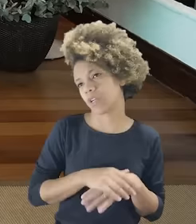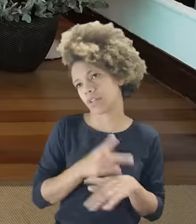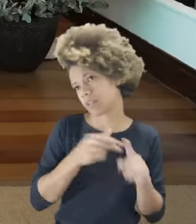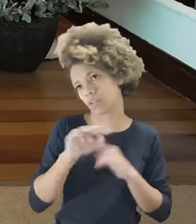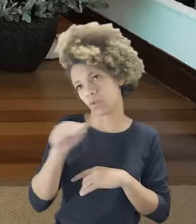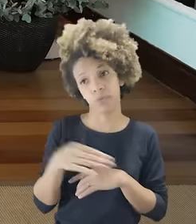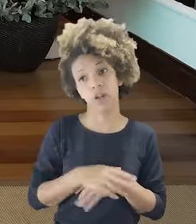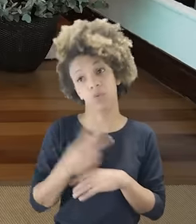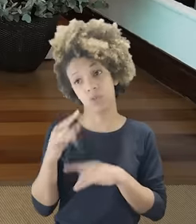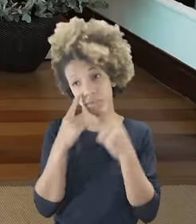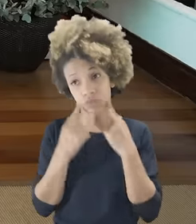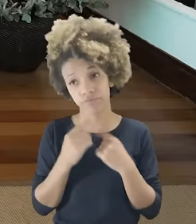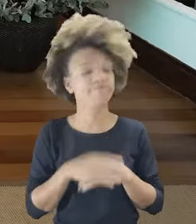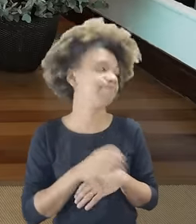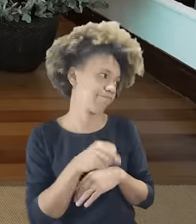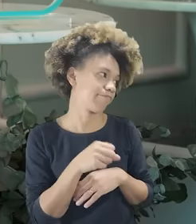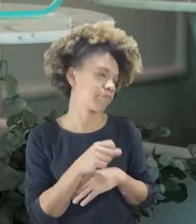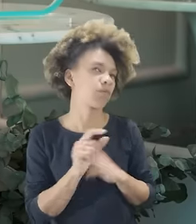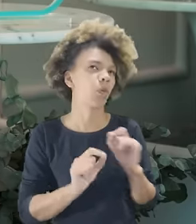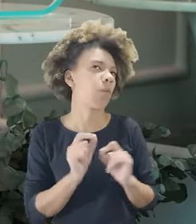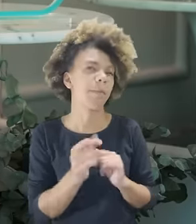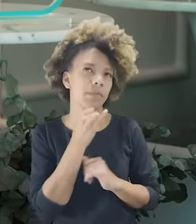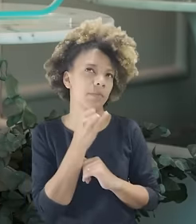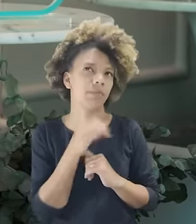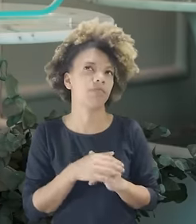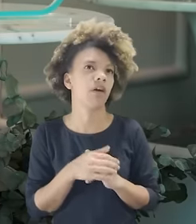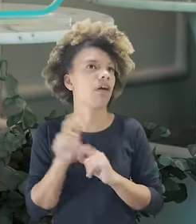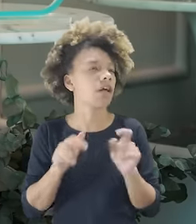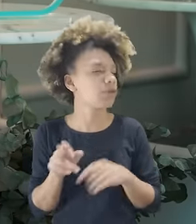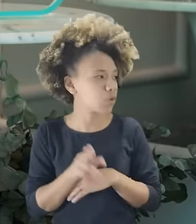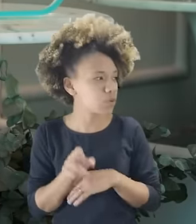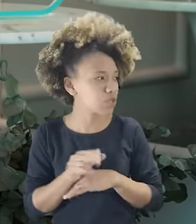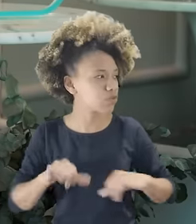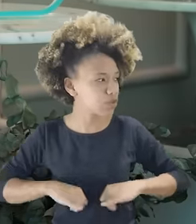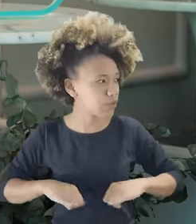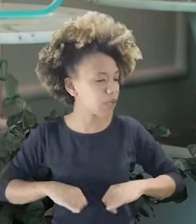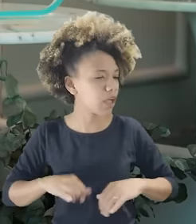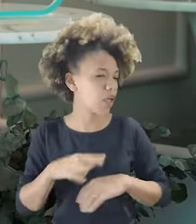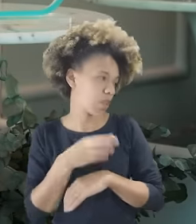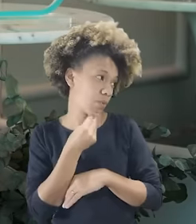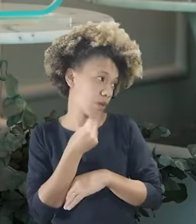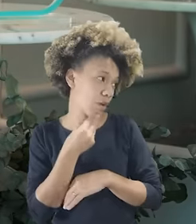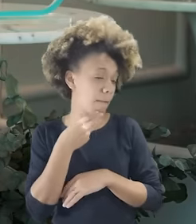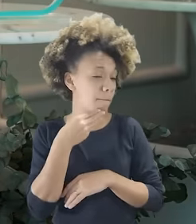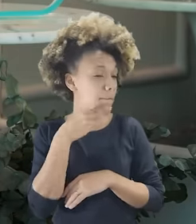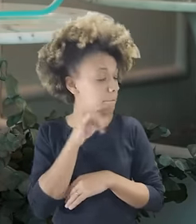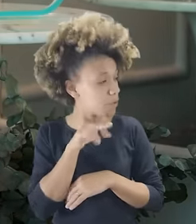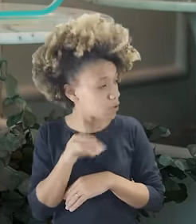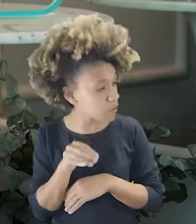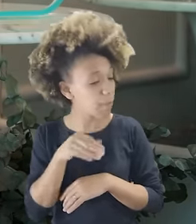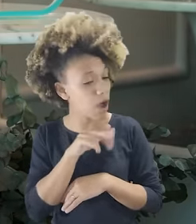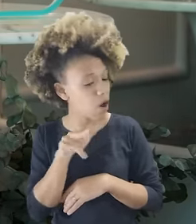com o seu choro isso daí no caso não é uma coisa que a pessoa tá utiliza não tem uma oportunismo no Bruno e Marrone